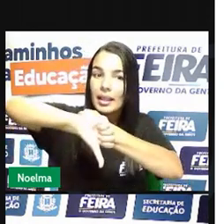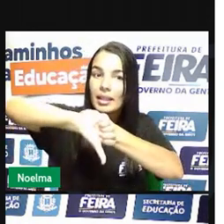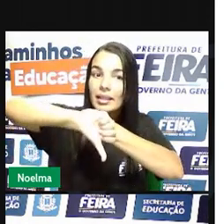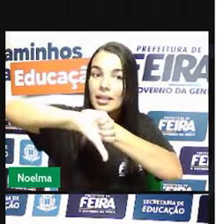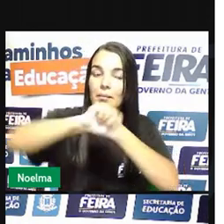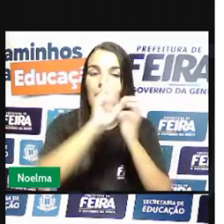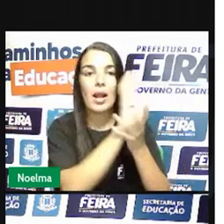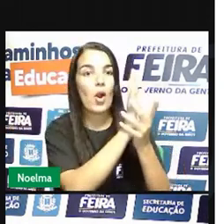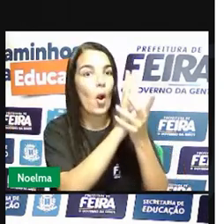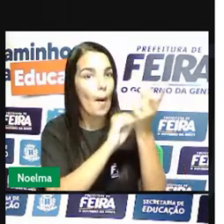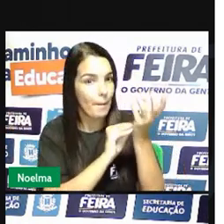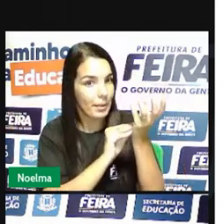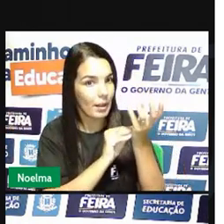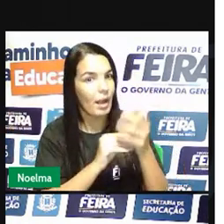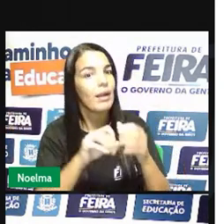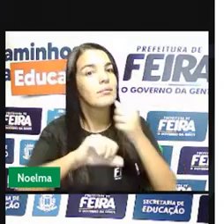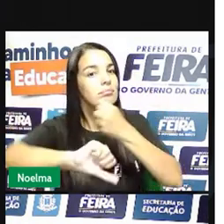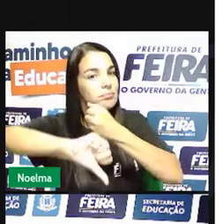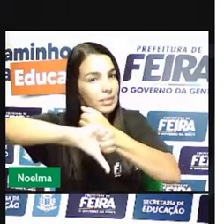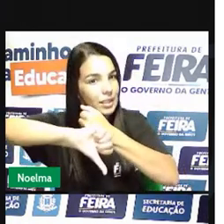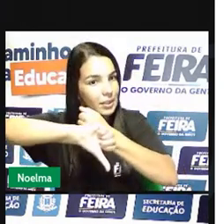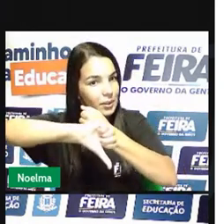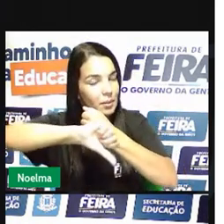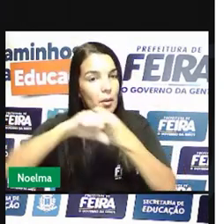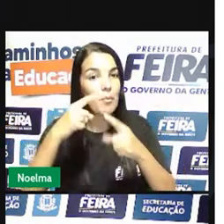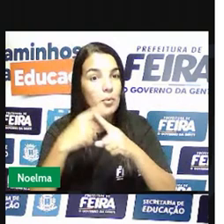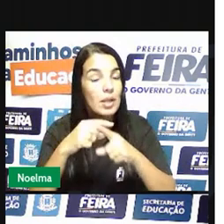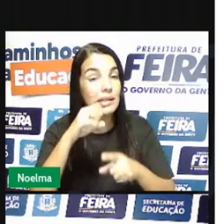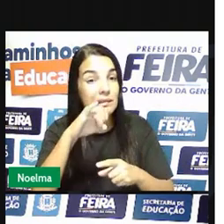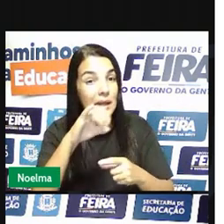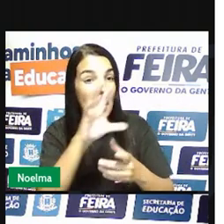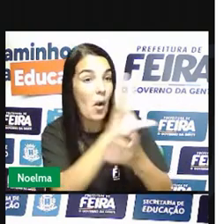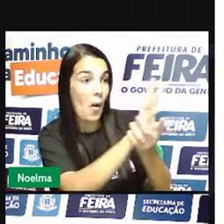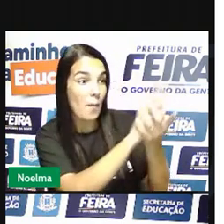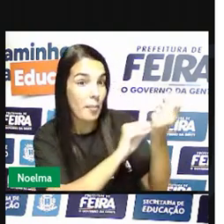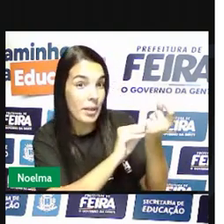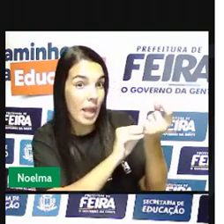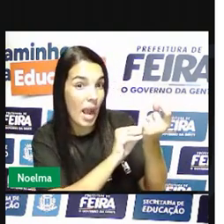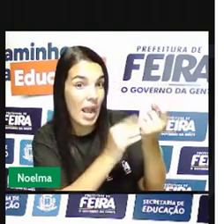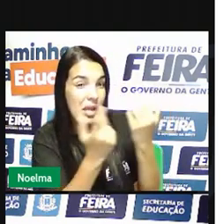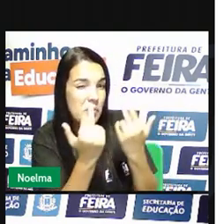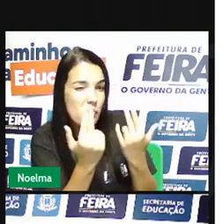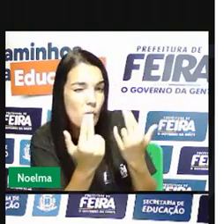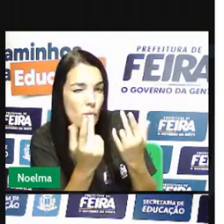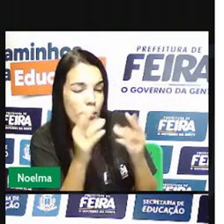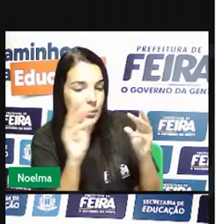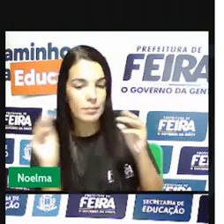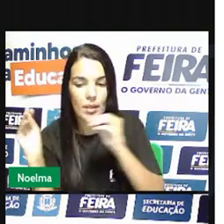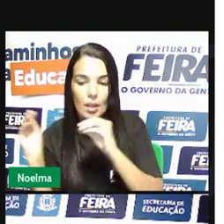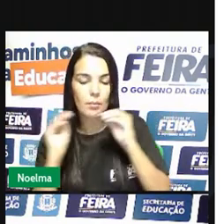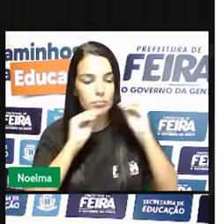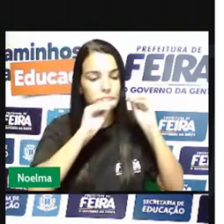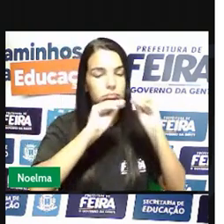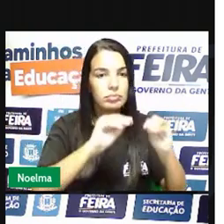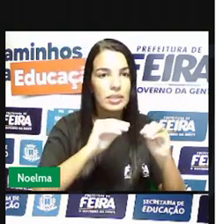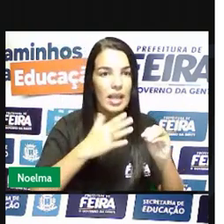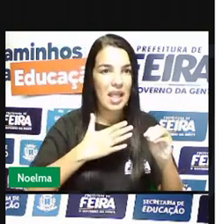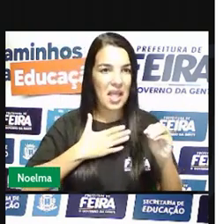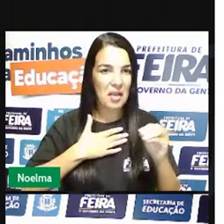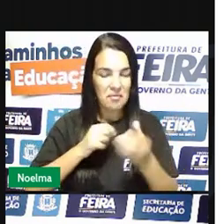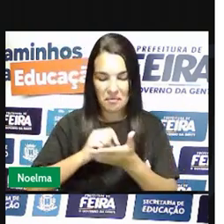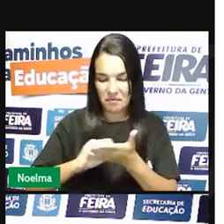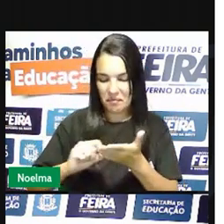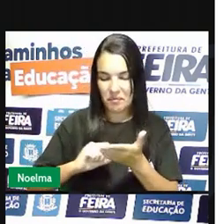que é plágio? É eu pegar uma produção que alguém fez e eu colocar dentro do meu texto como se eu tivesse feito